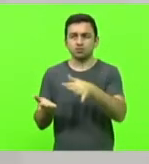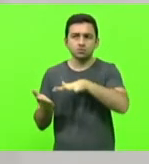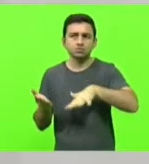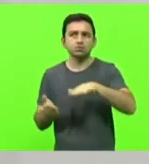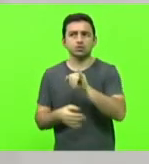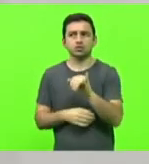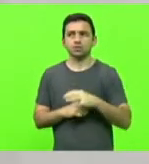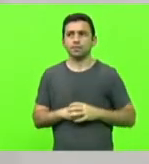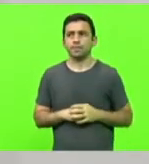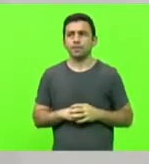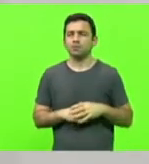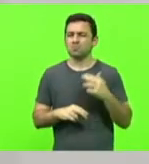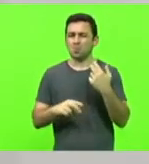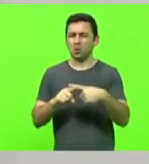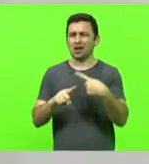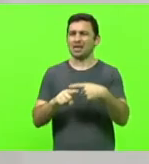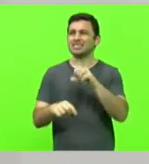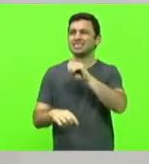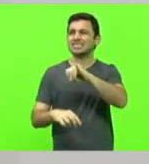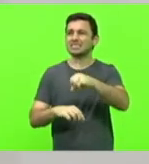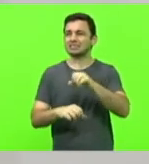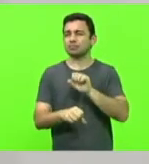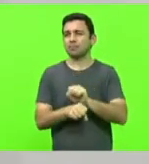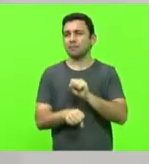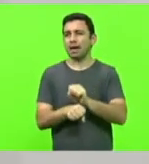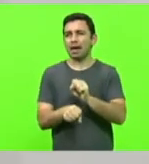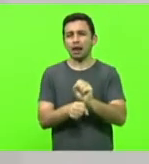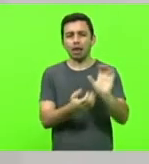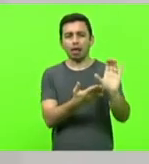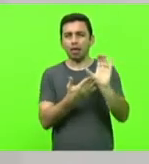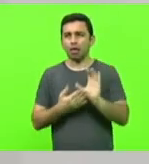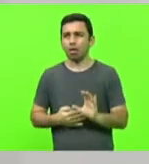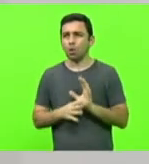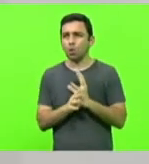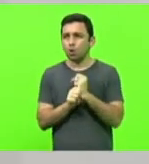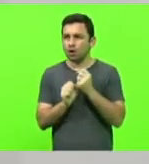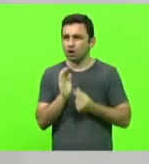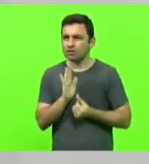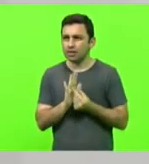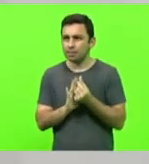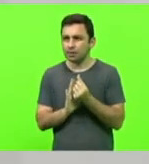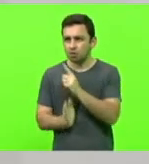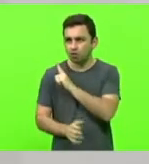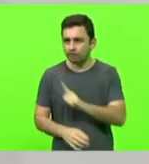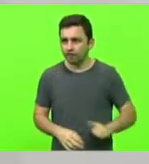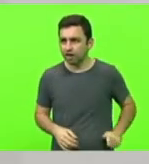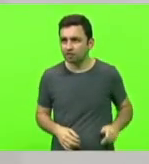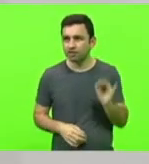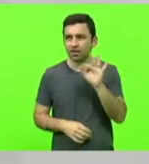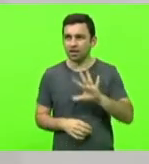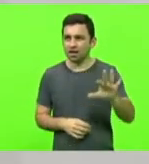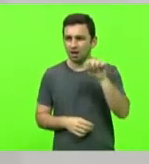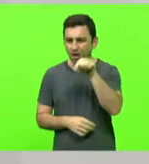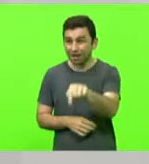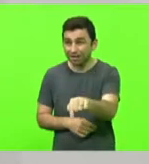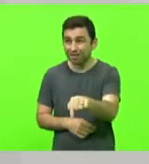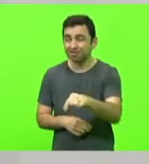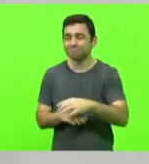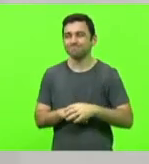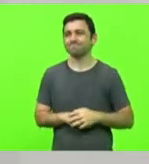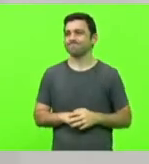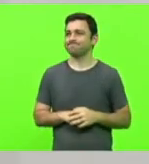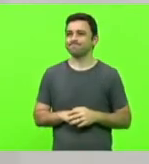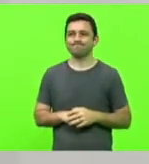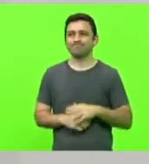se a gente for esperar por recursos orçamentários do governo federal para 470, a gente